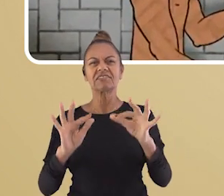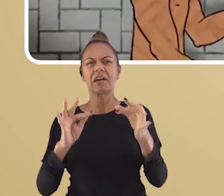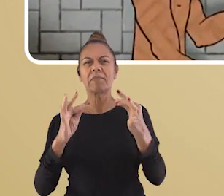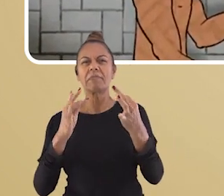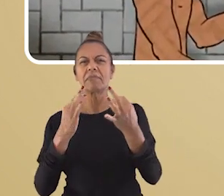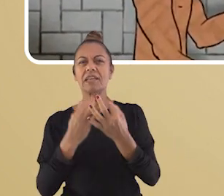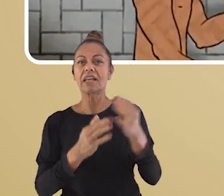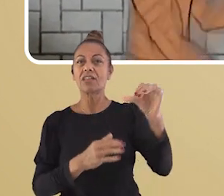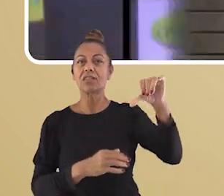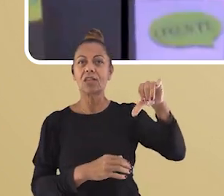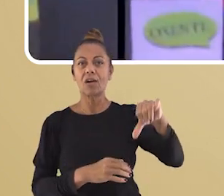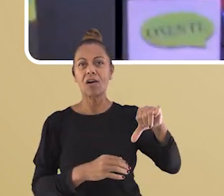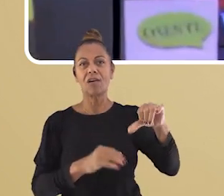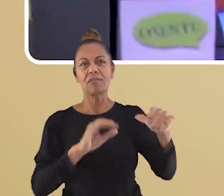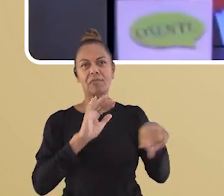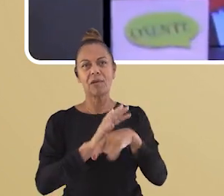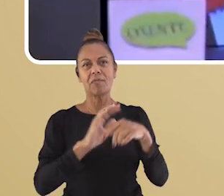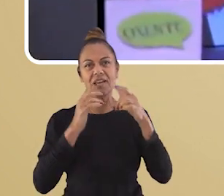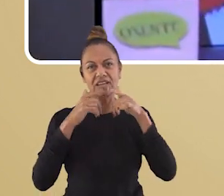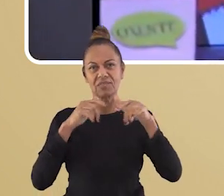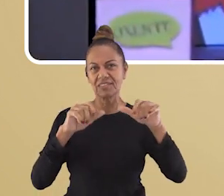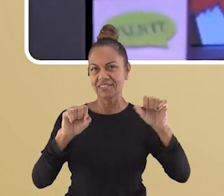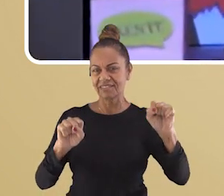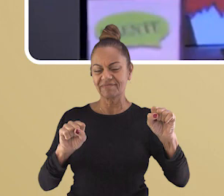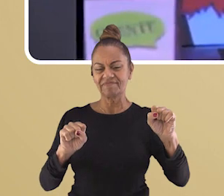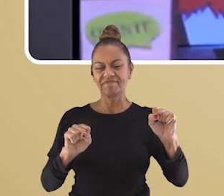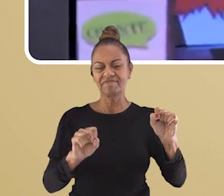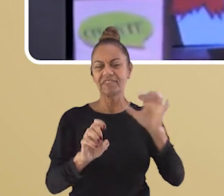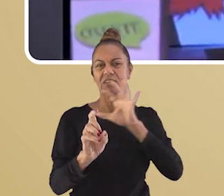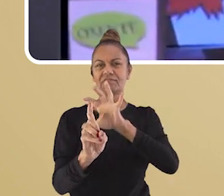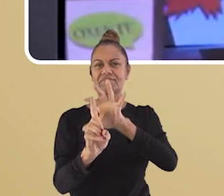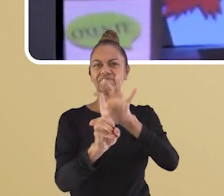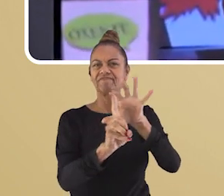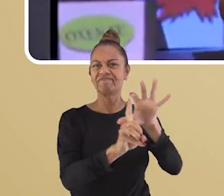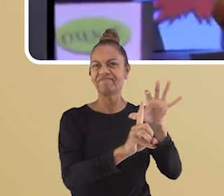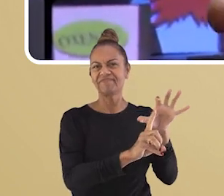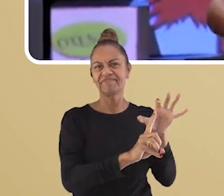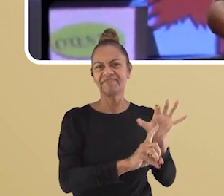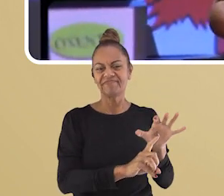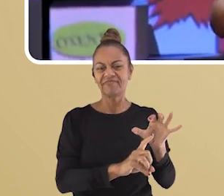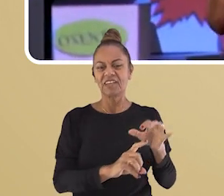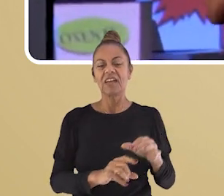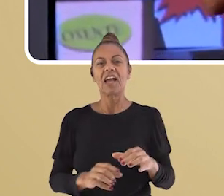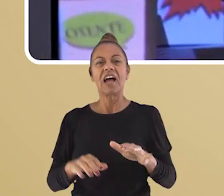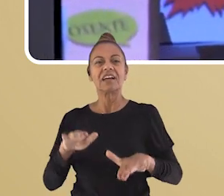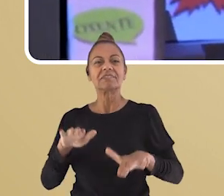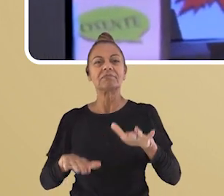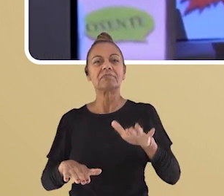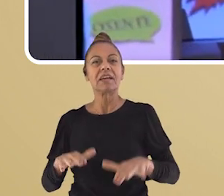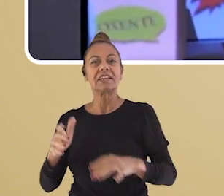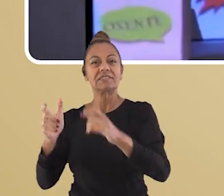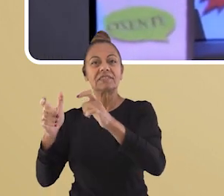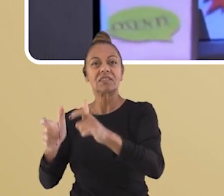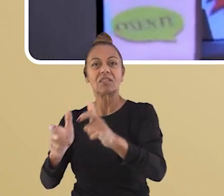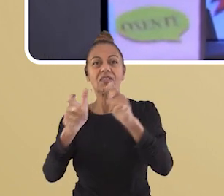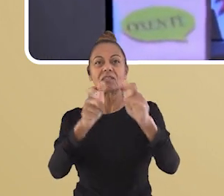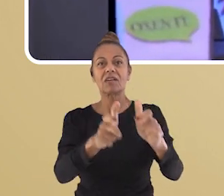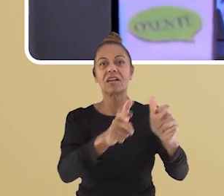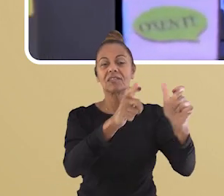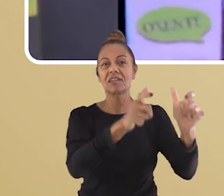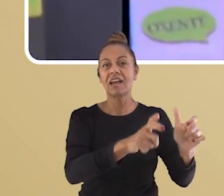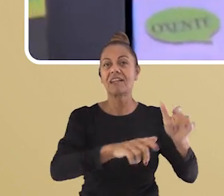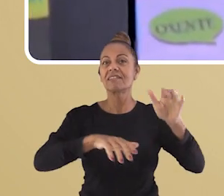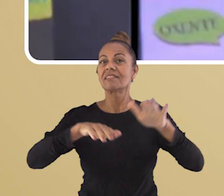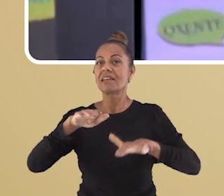famílias linguísticas. A variação de uma língua é o modo como ela se diferencia de um lugar para o outro, mas também de acordo com a cultura dos falantes,